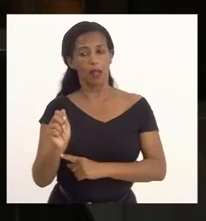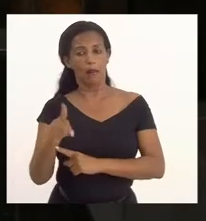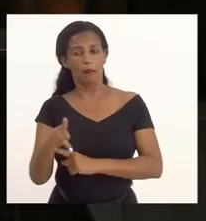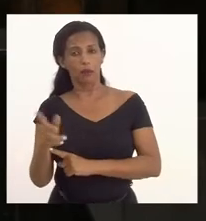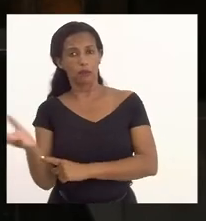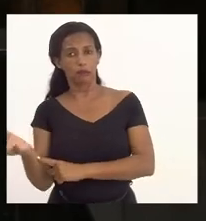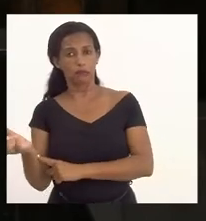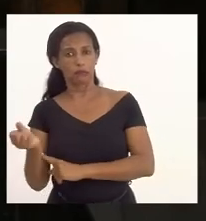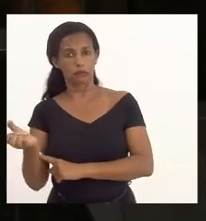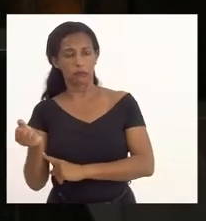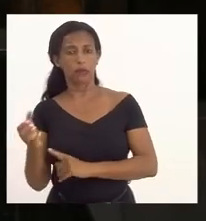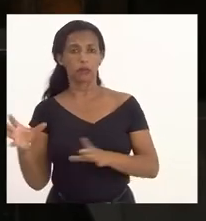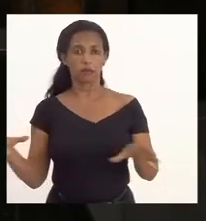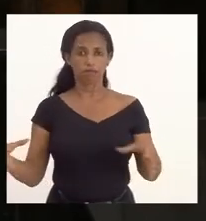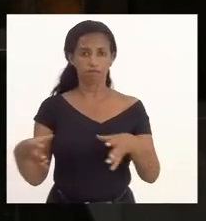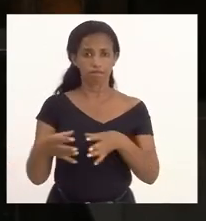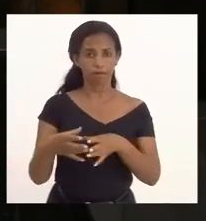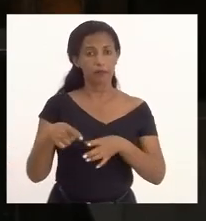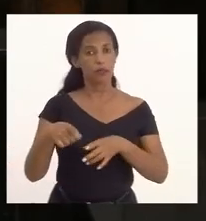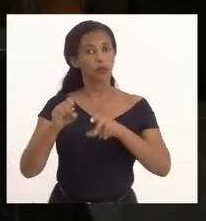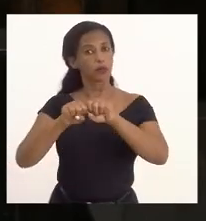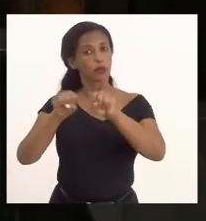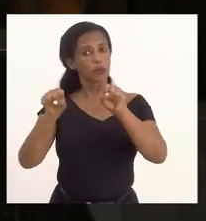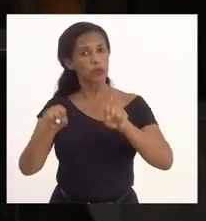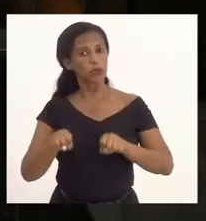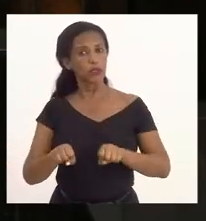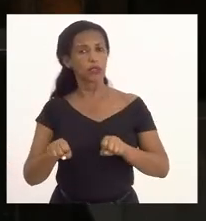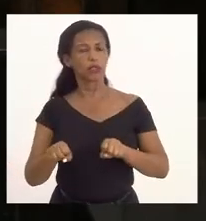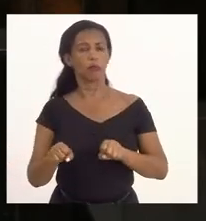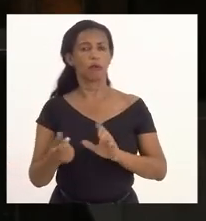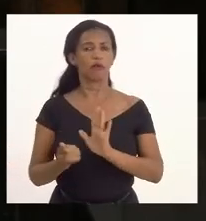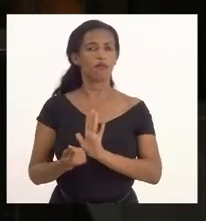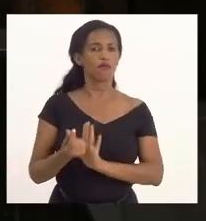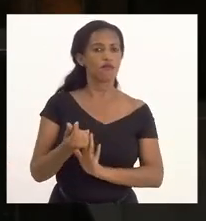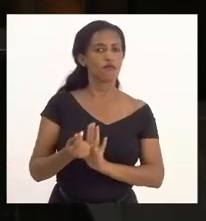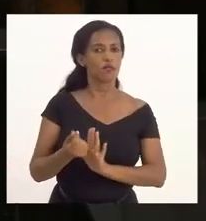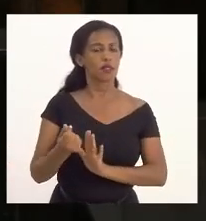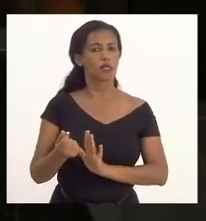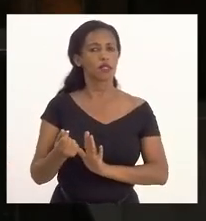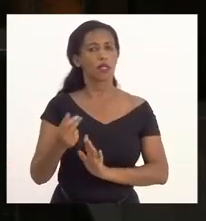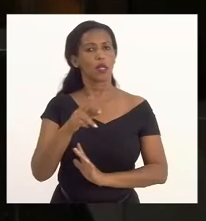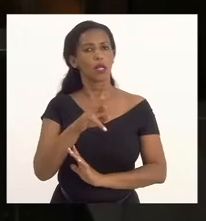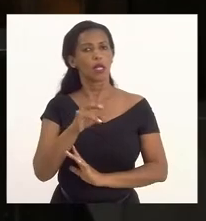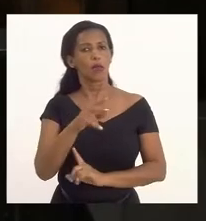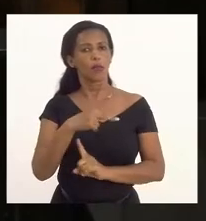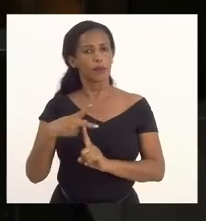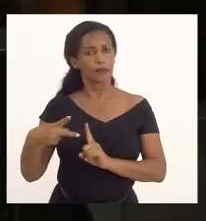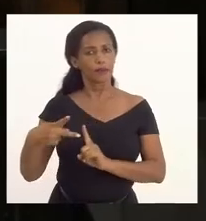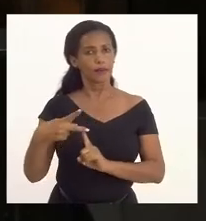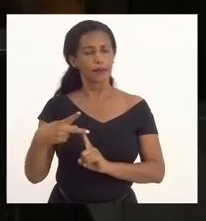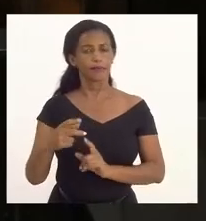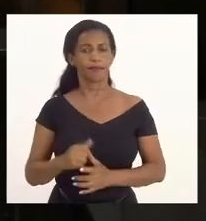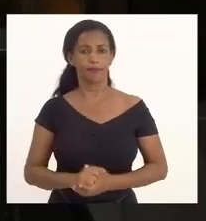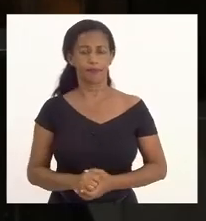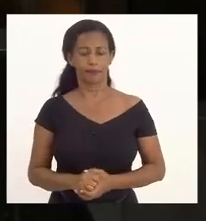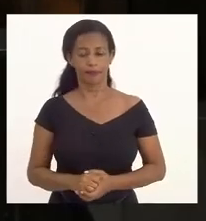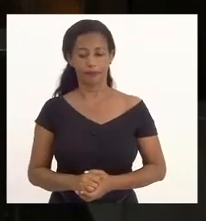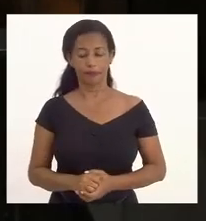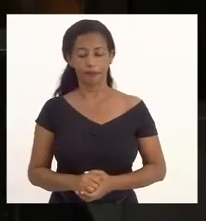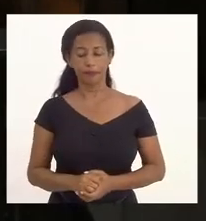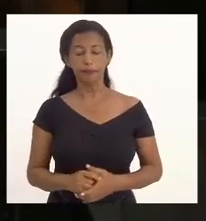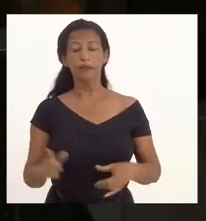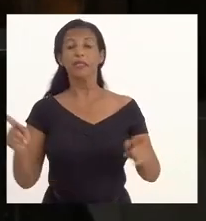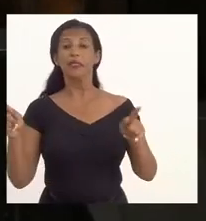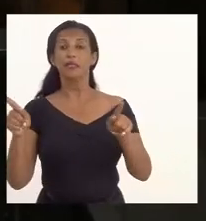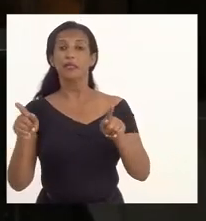que estão no sistema financeiro do Rio Previdência. E ainda